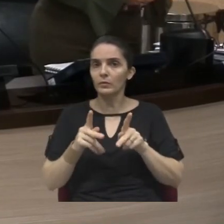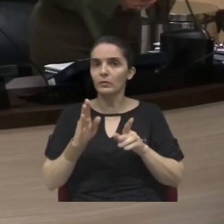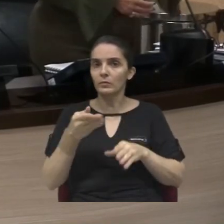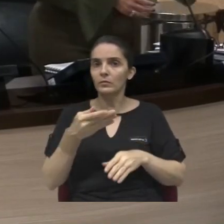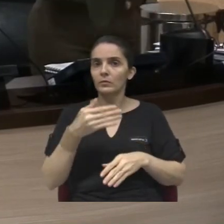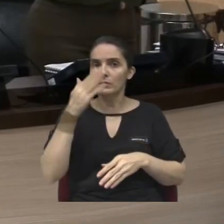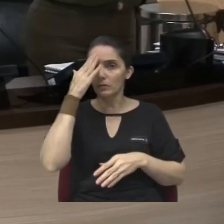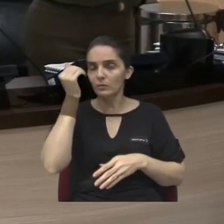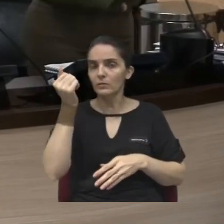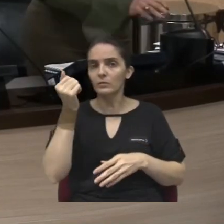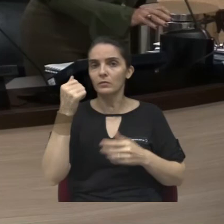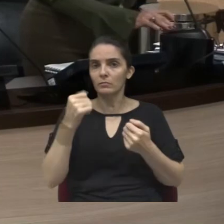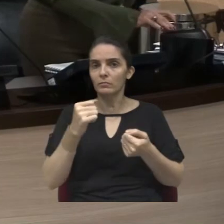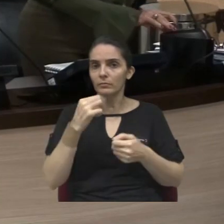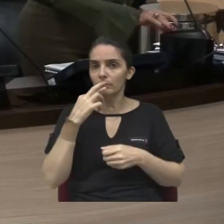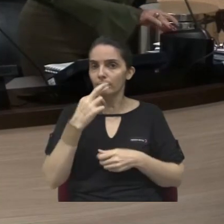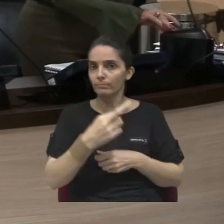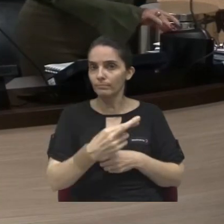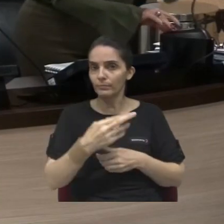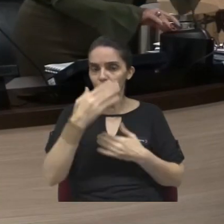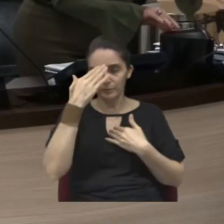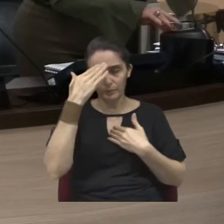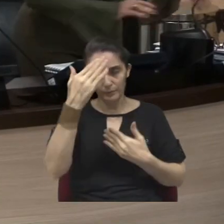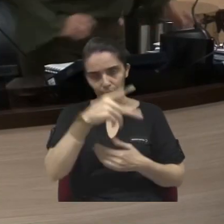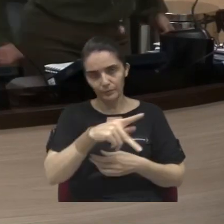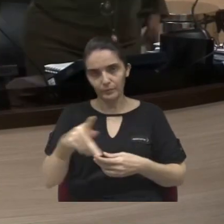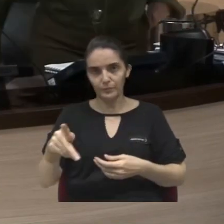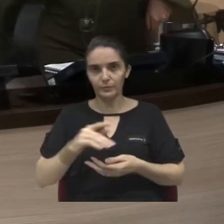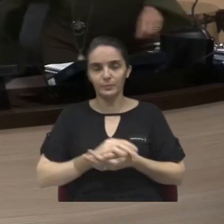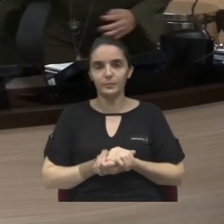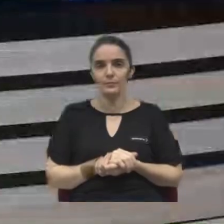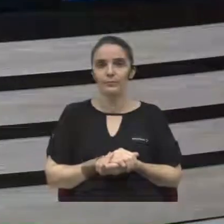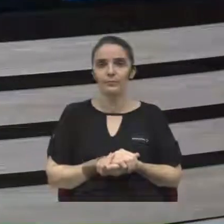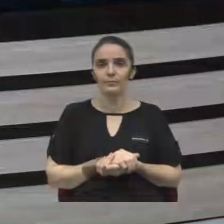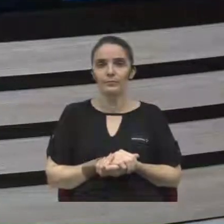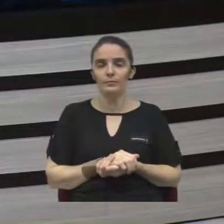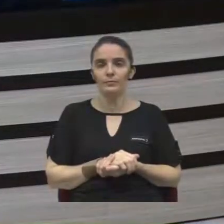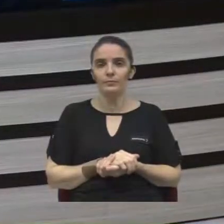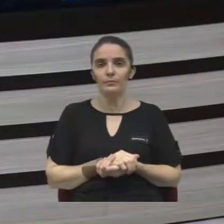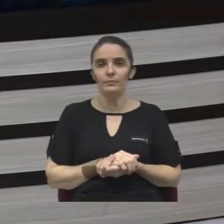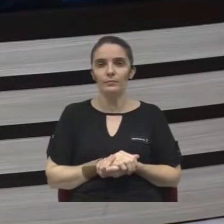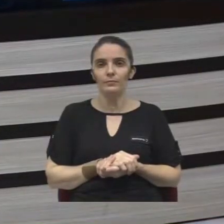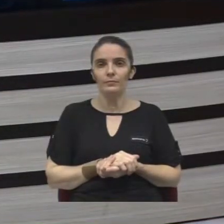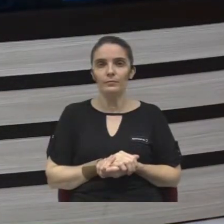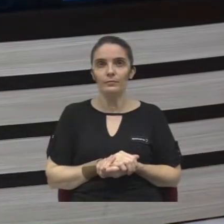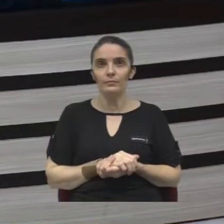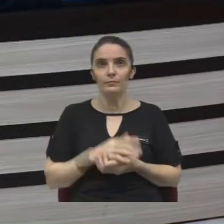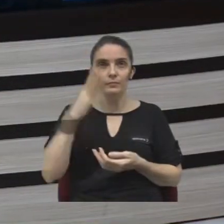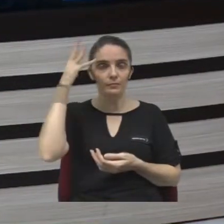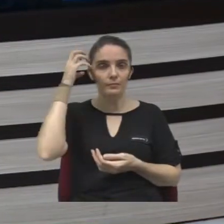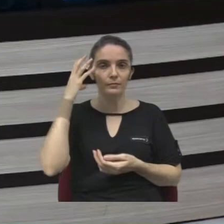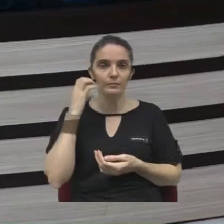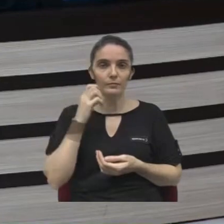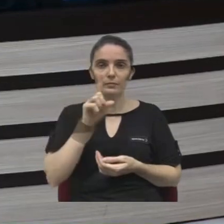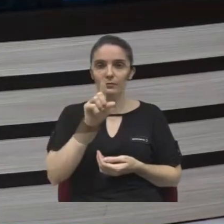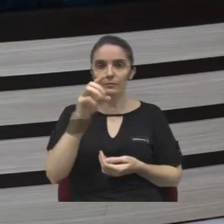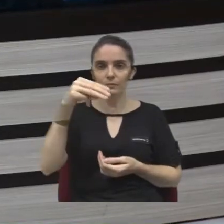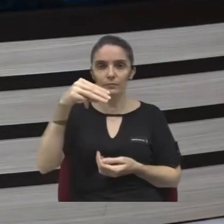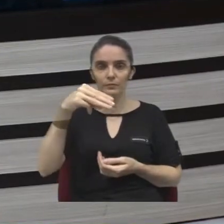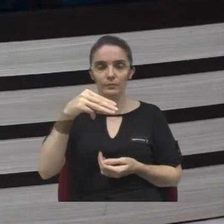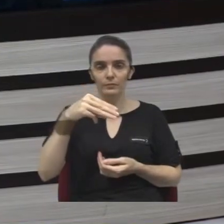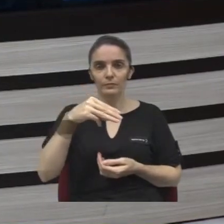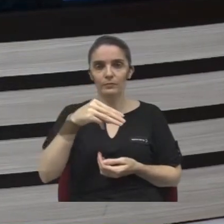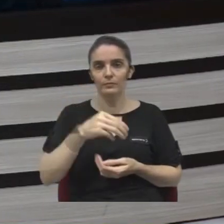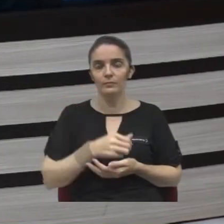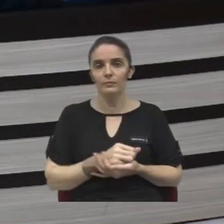uma resposta a ela. Muito obrigada, senhor presidente. Vereadora Luboco, a senhora tem mais 1 minuto e 16 segundos ainda.